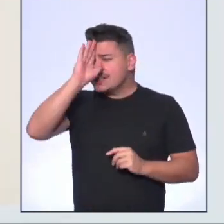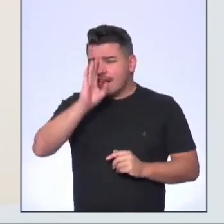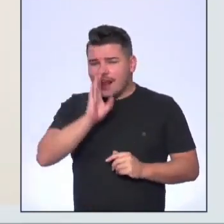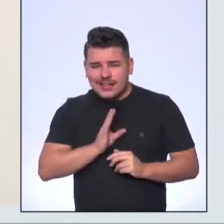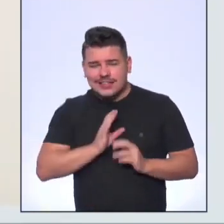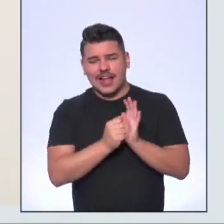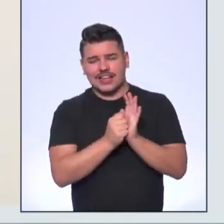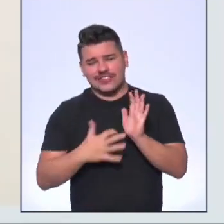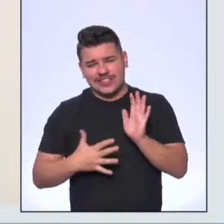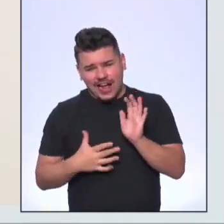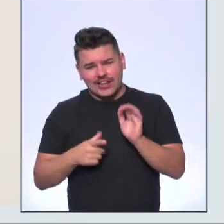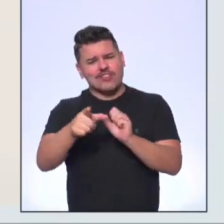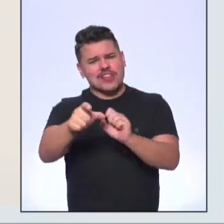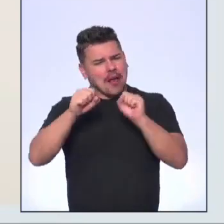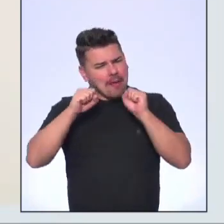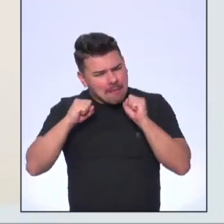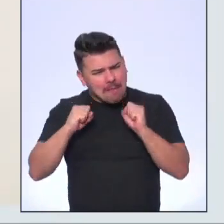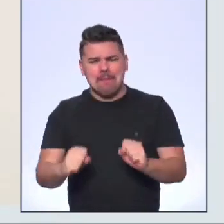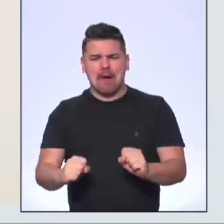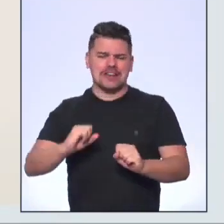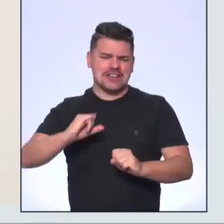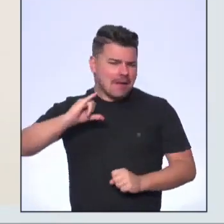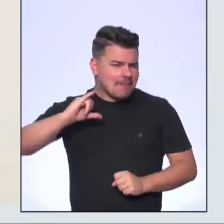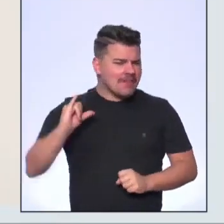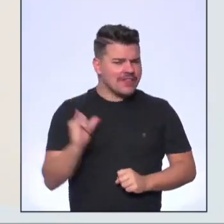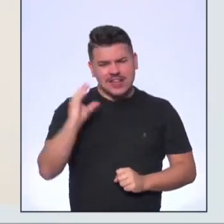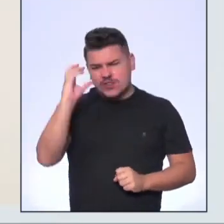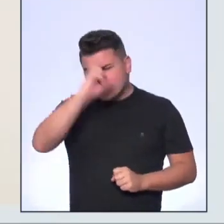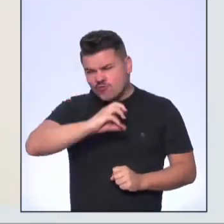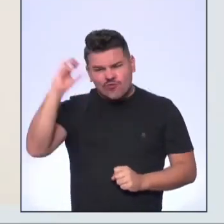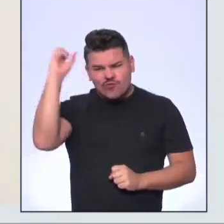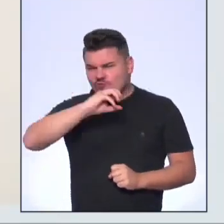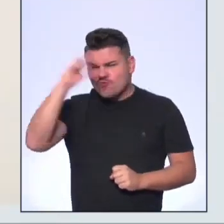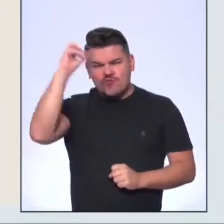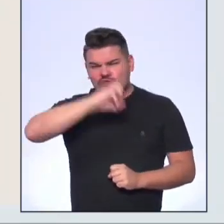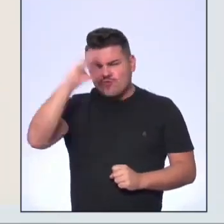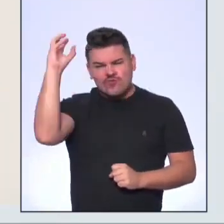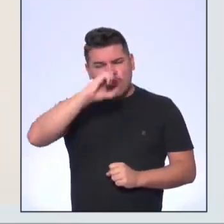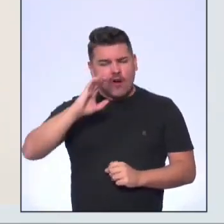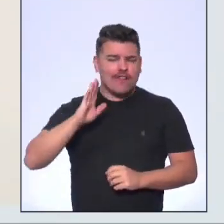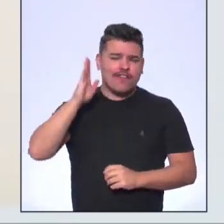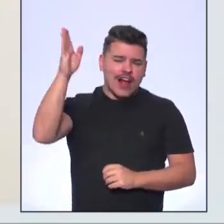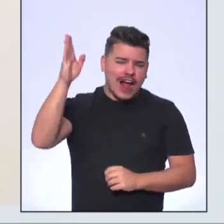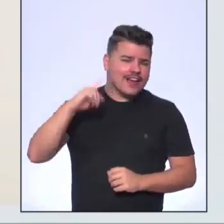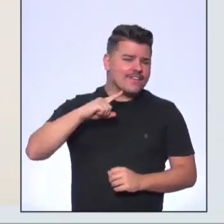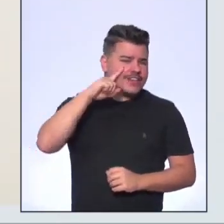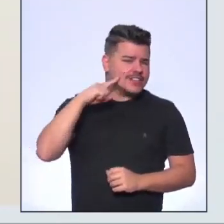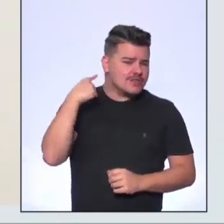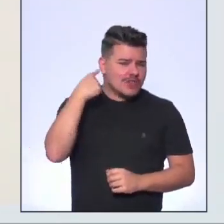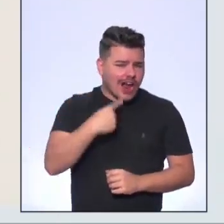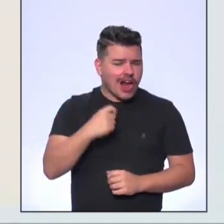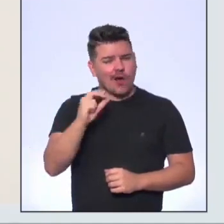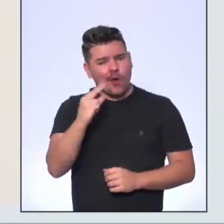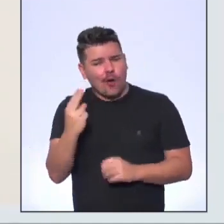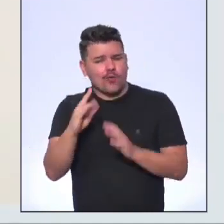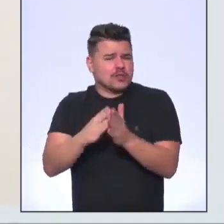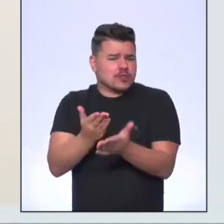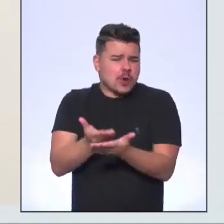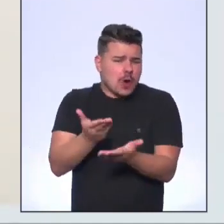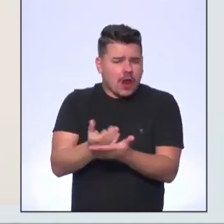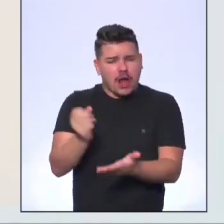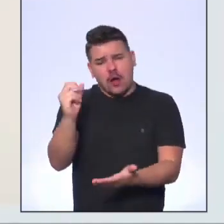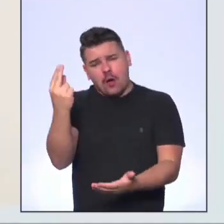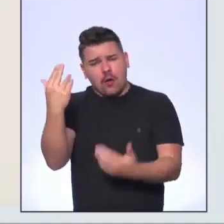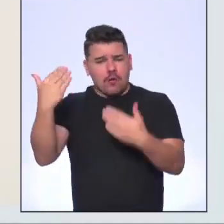você poder turbinar aí, né, a sua preparação para a escola, para uma prova